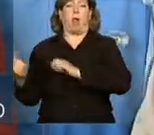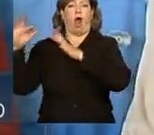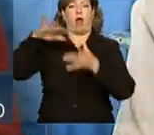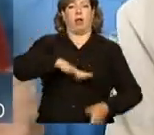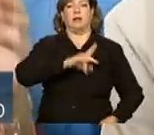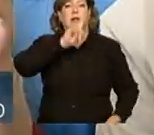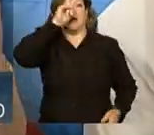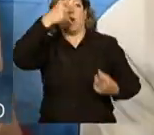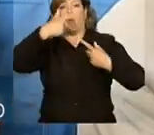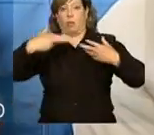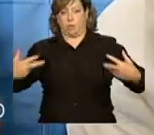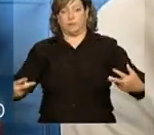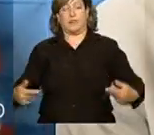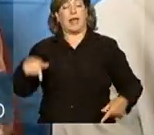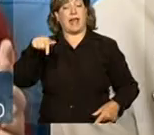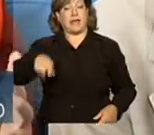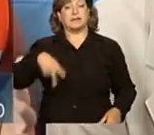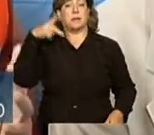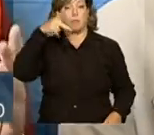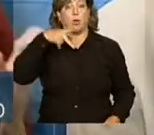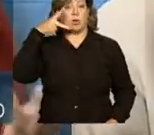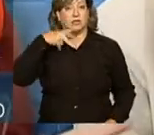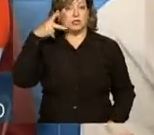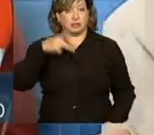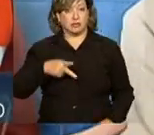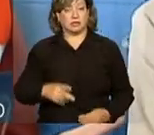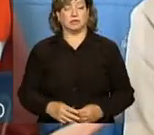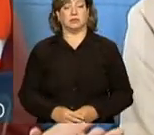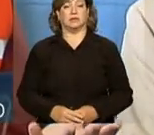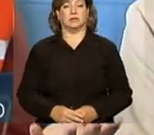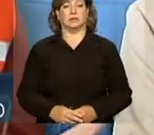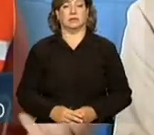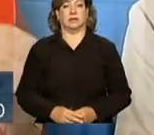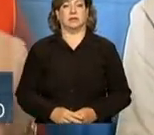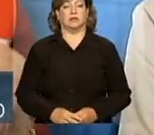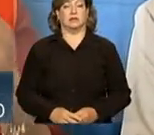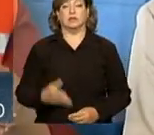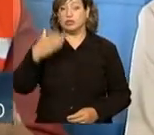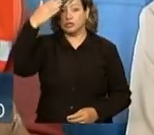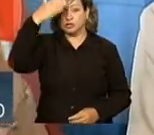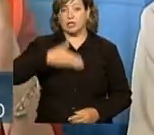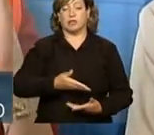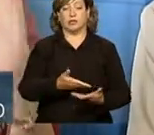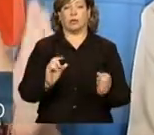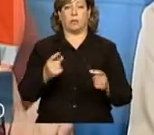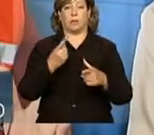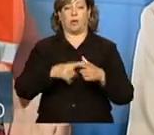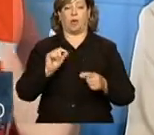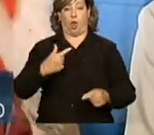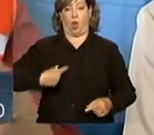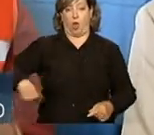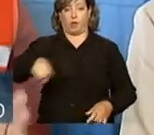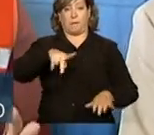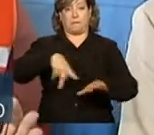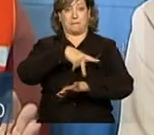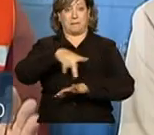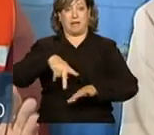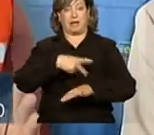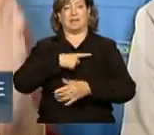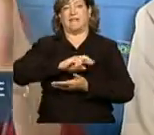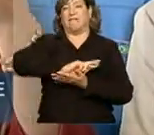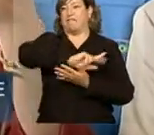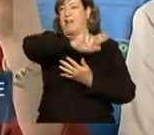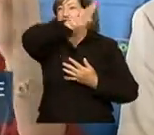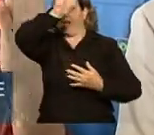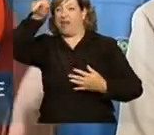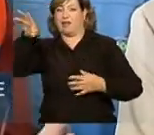Essa política, ela, diante do fato de que o nosso país é extremamente diverso,